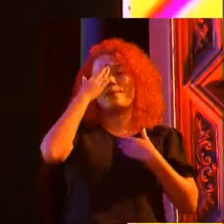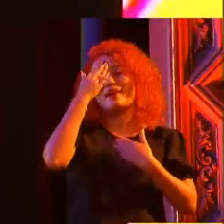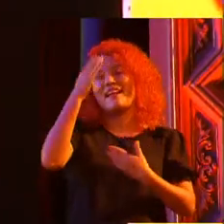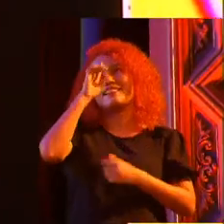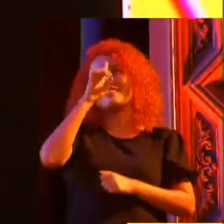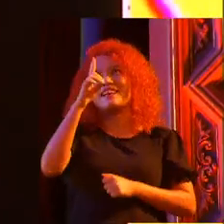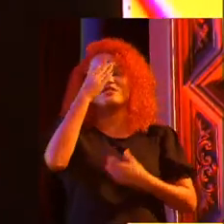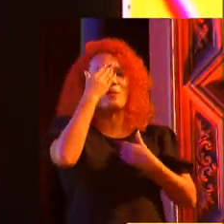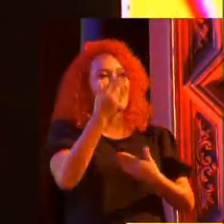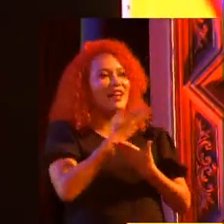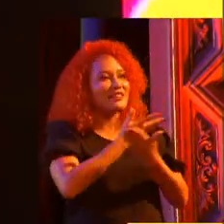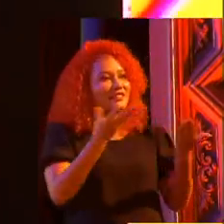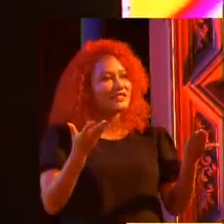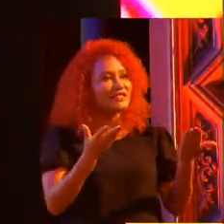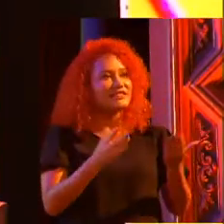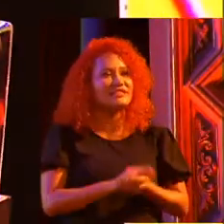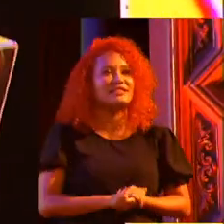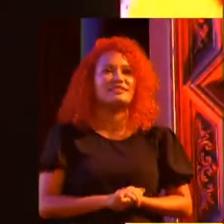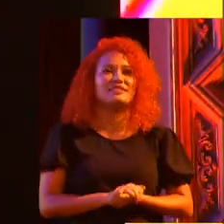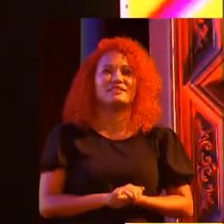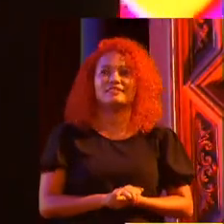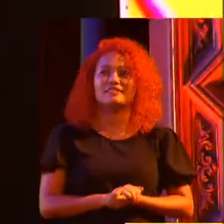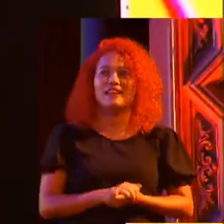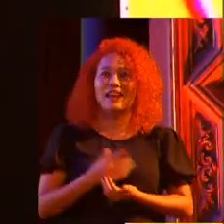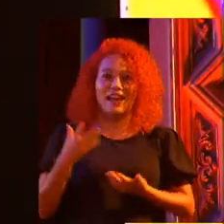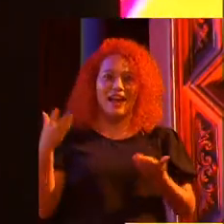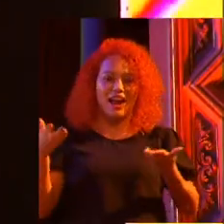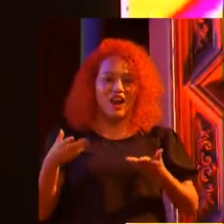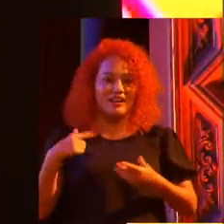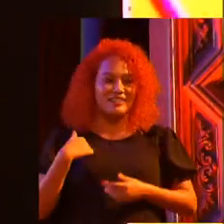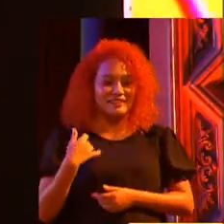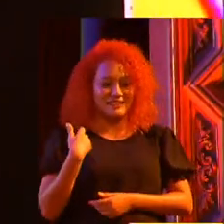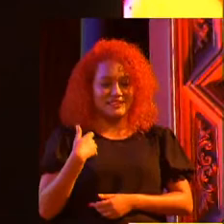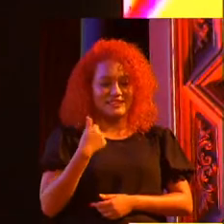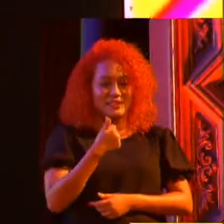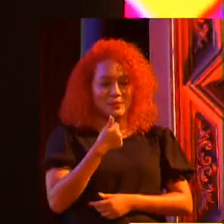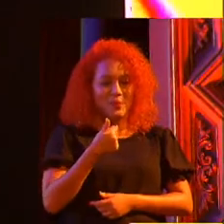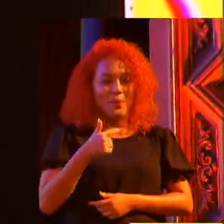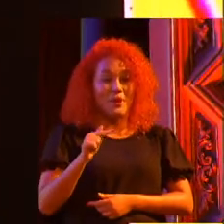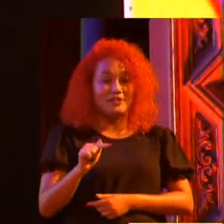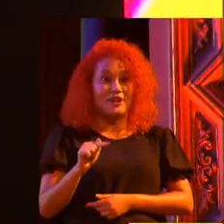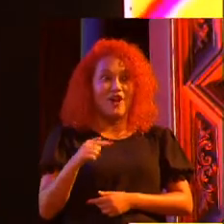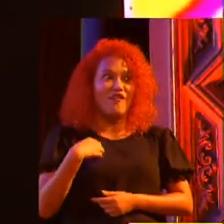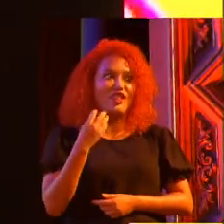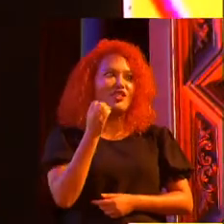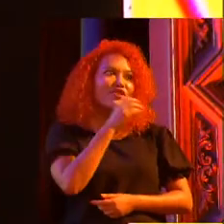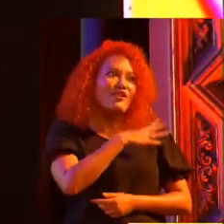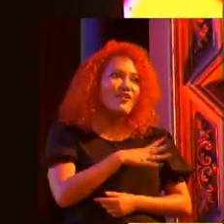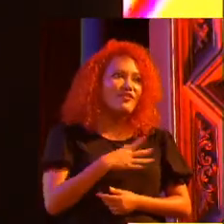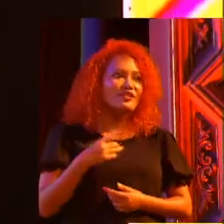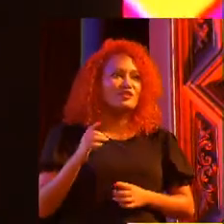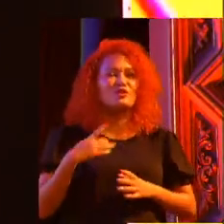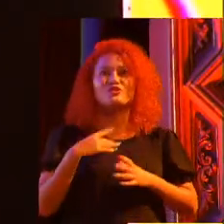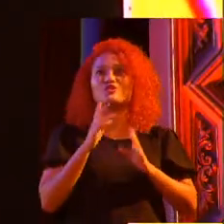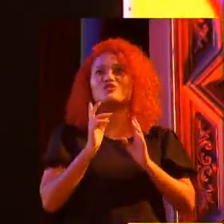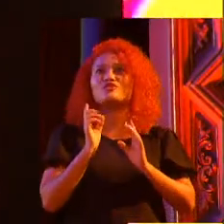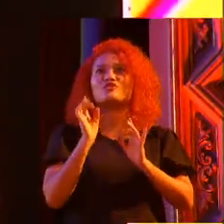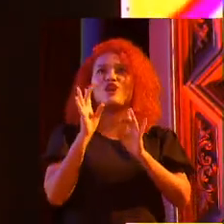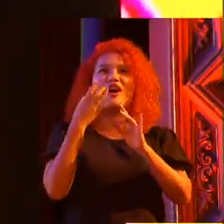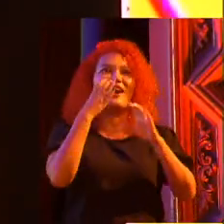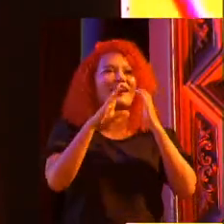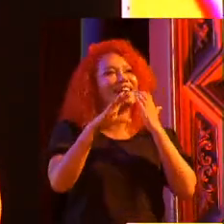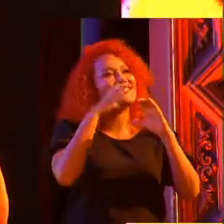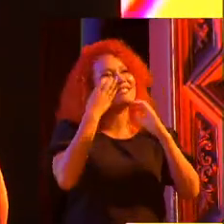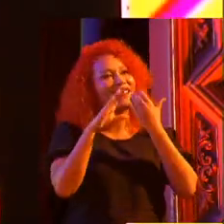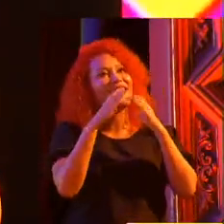vocês. Acho que daqui eu sou mais novo, né? Tenho 17 anos. E eu não penso em fazer outra coisa, a não ser cantar, que é a